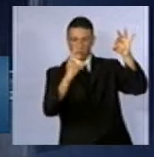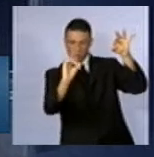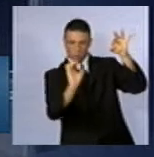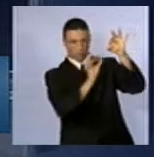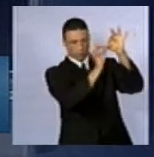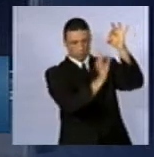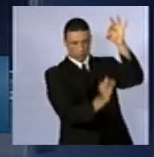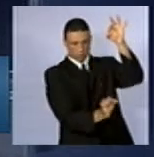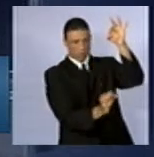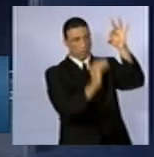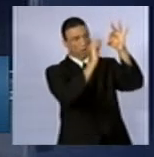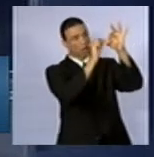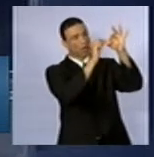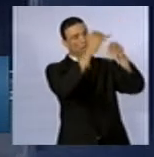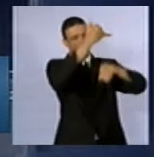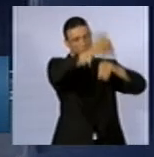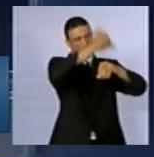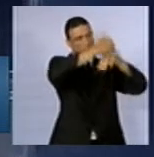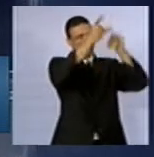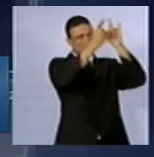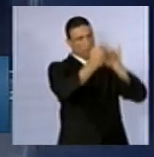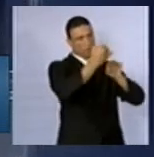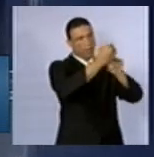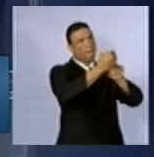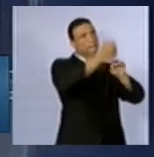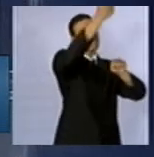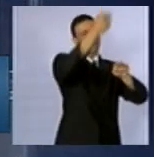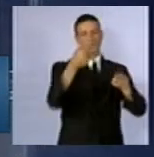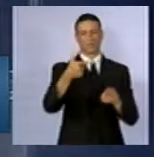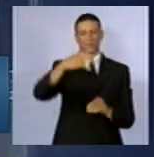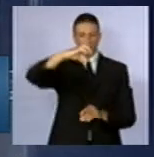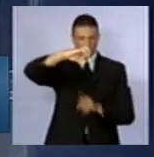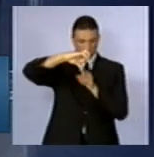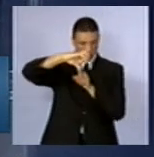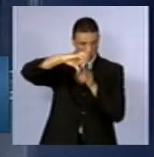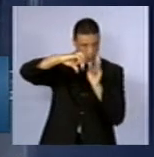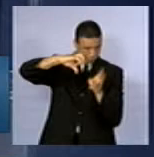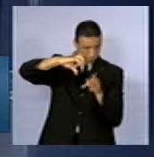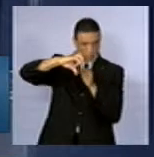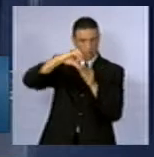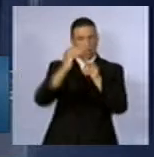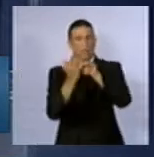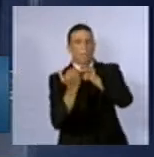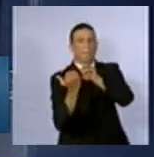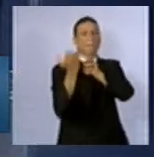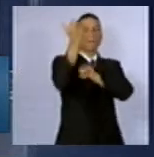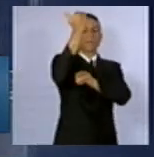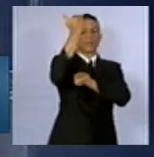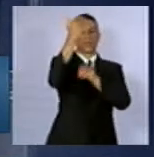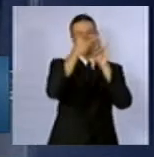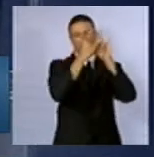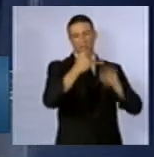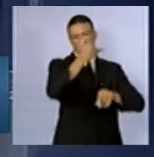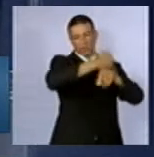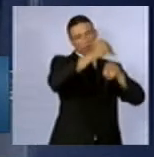teríamos que elevar de 29 para 67 M as as torres com isso reduzir o campo a um